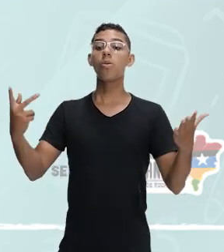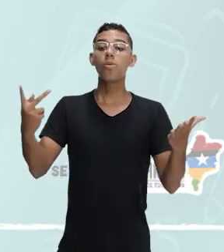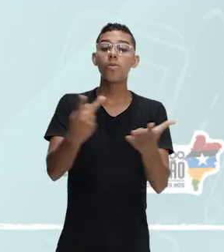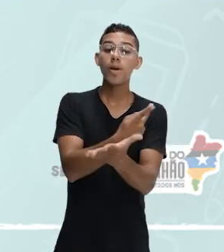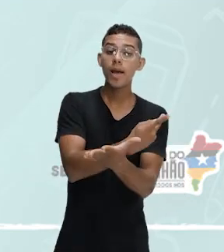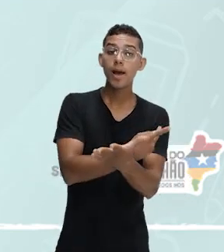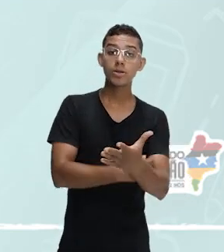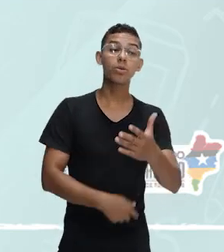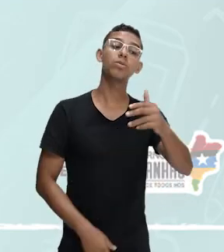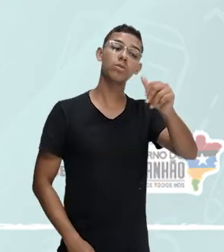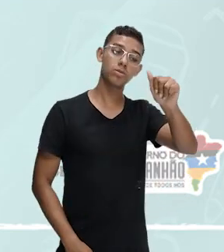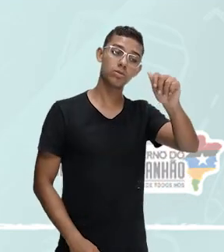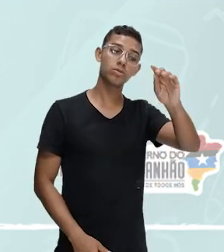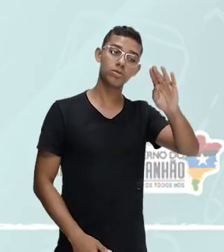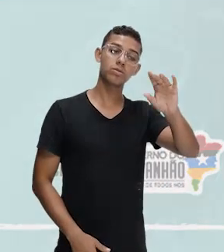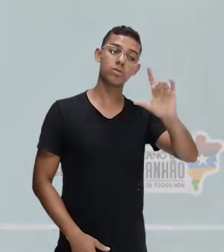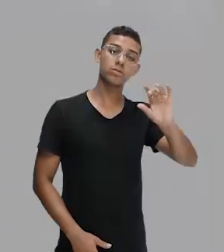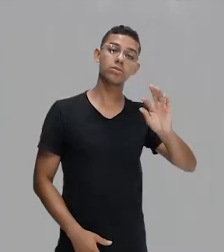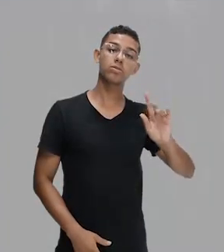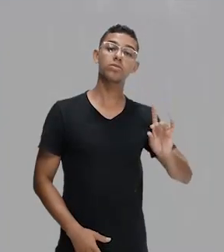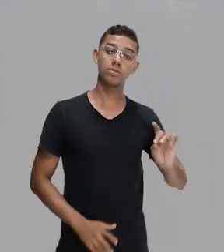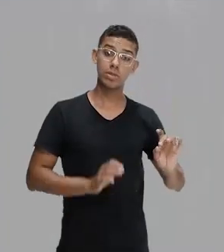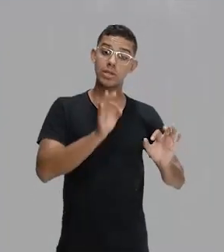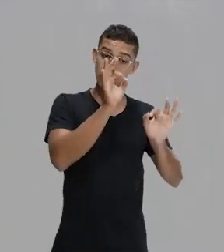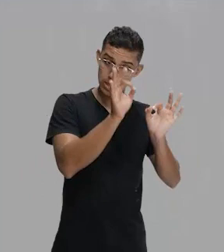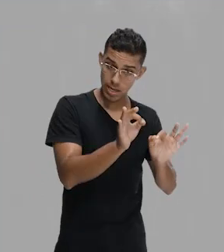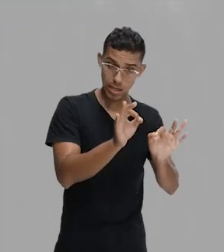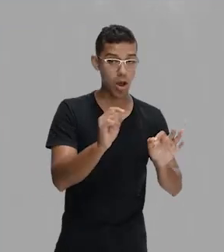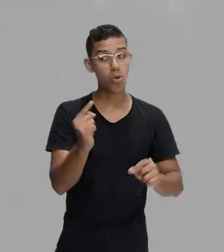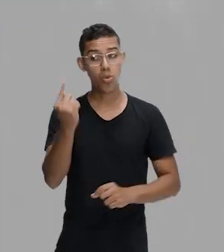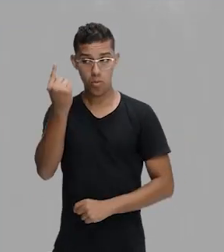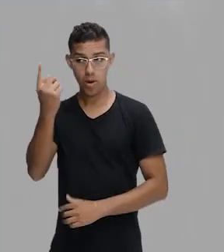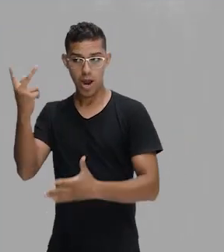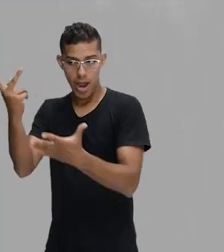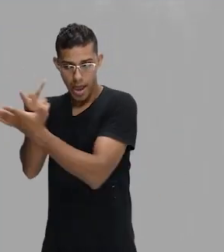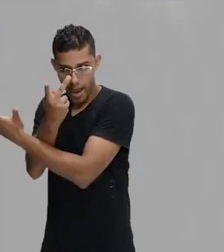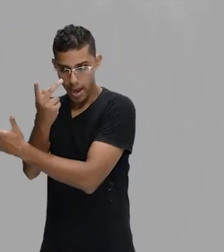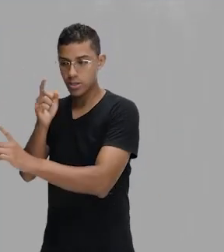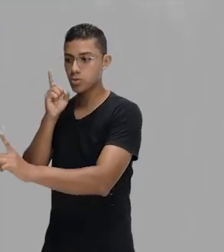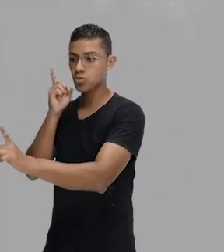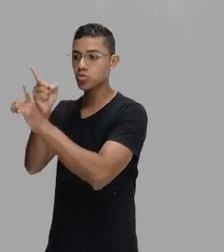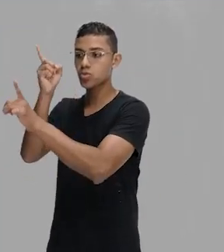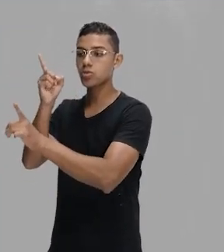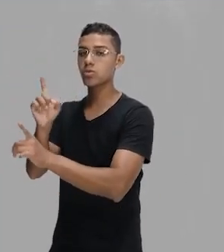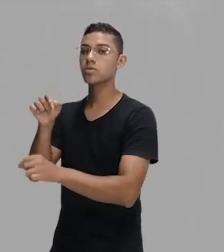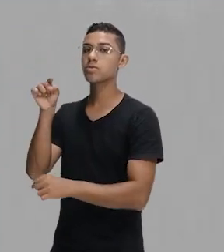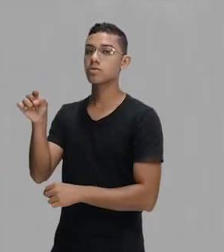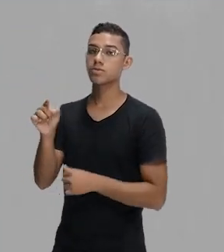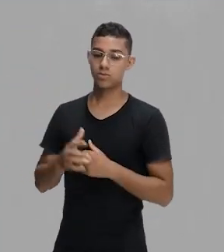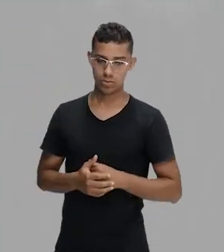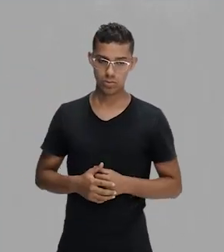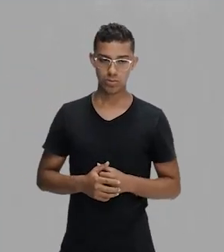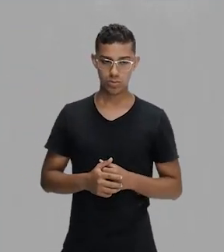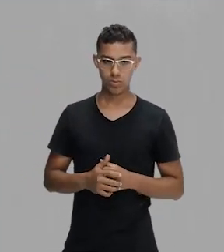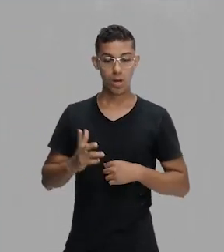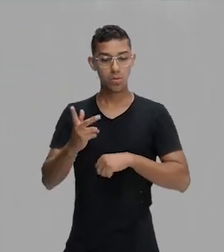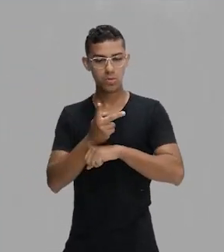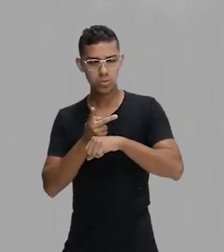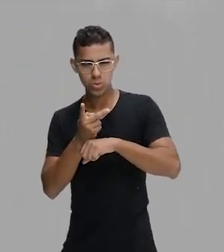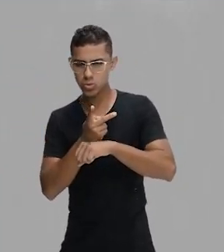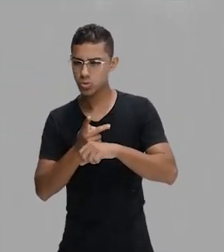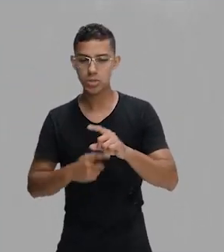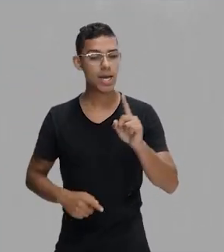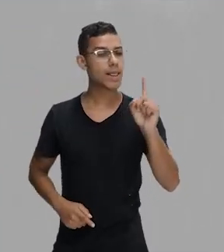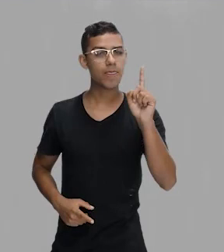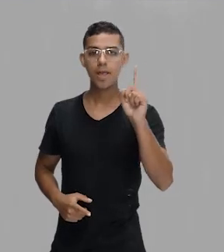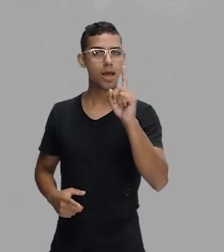nós vamos fazer aqui o que alguns autores na filosofia chamam de heurística negativa. Nós vamos lá buscar aquilo que